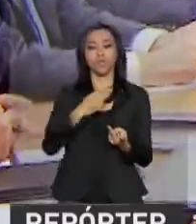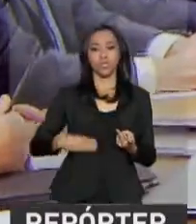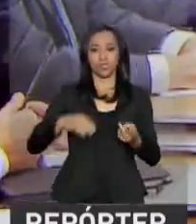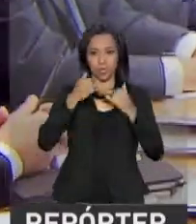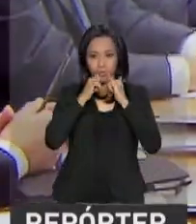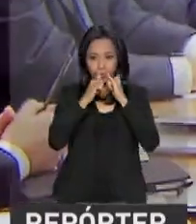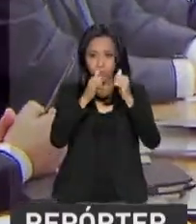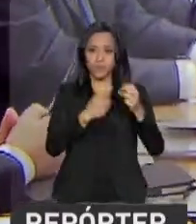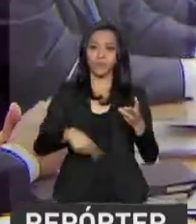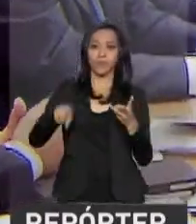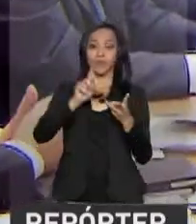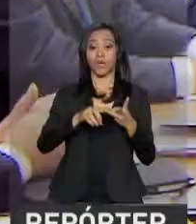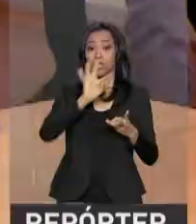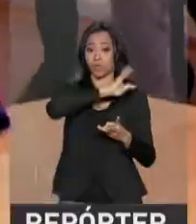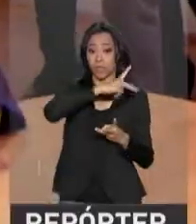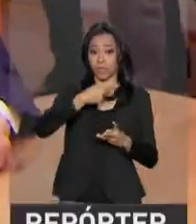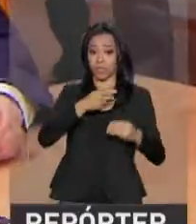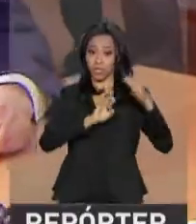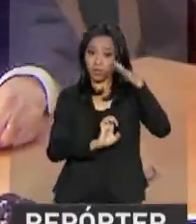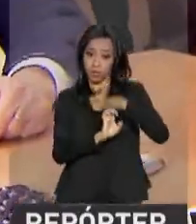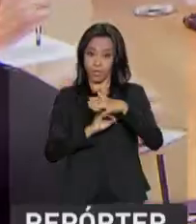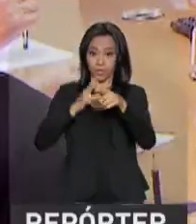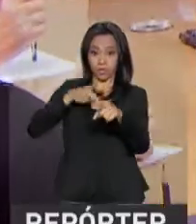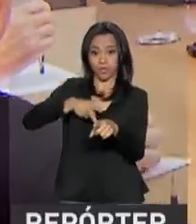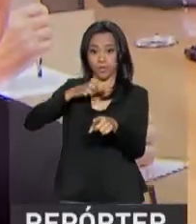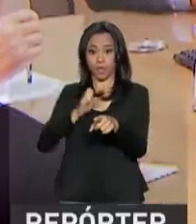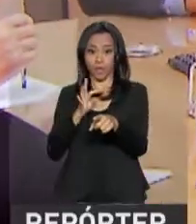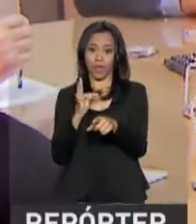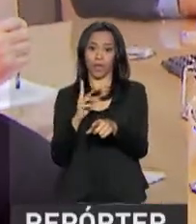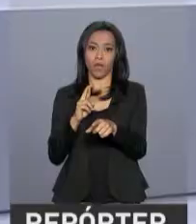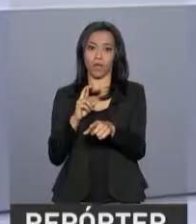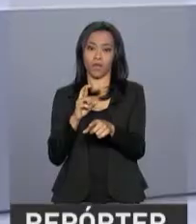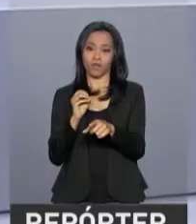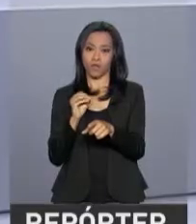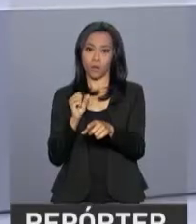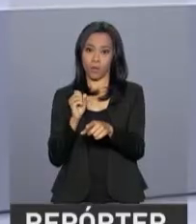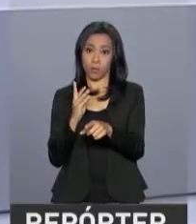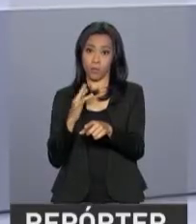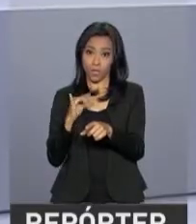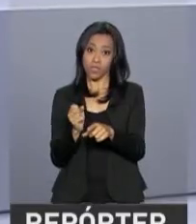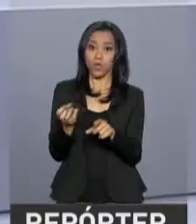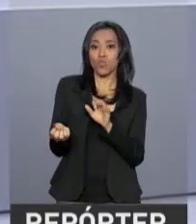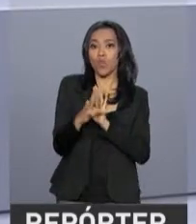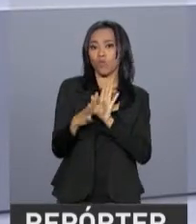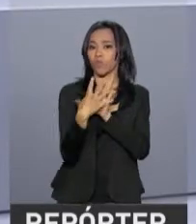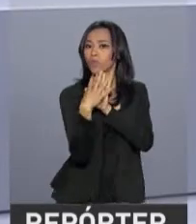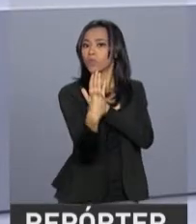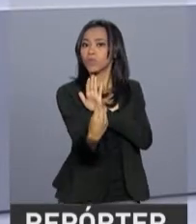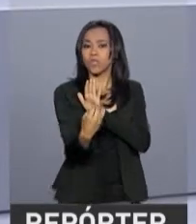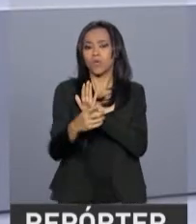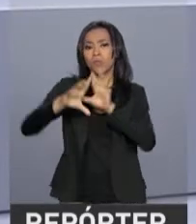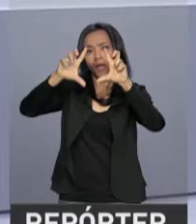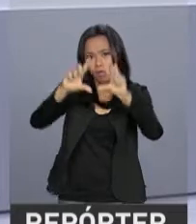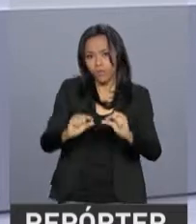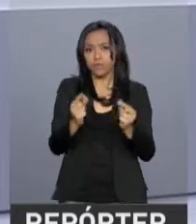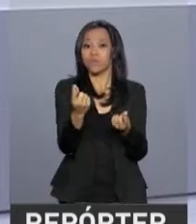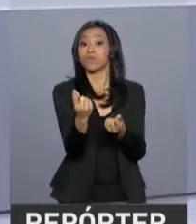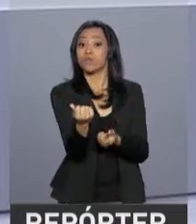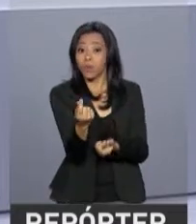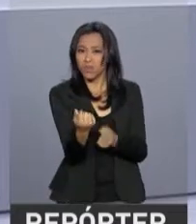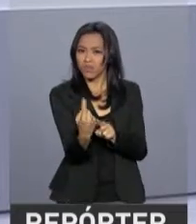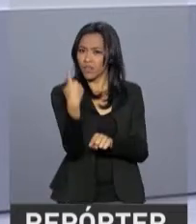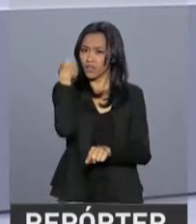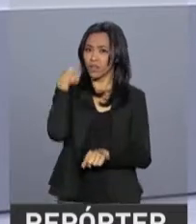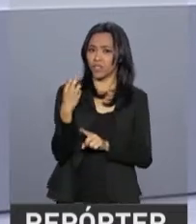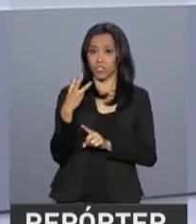eo presidente da petrobras pedro parenti a petrobras adota um novo formato na política de ajuste de preços desde